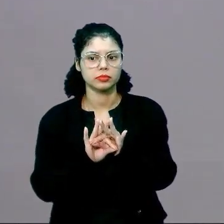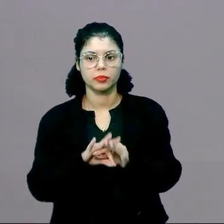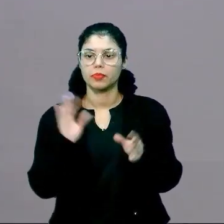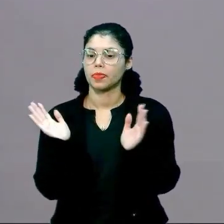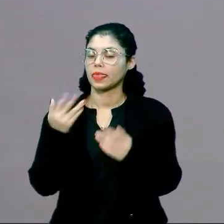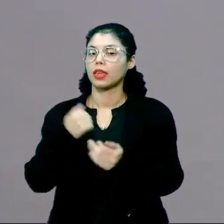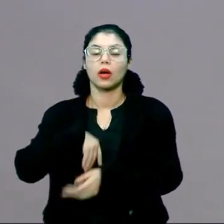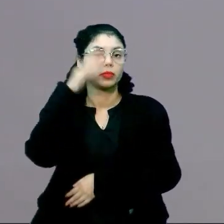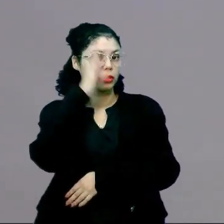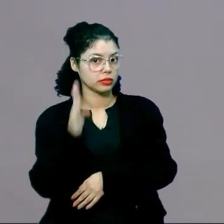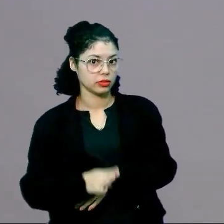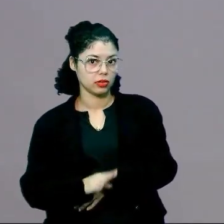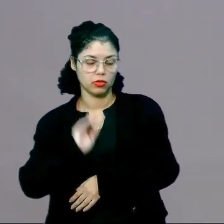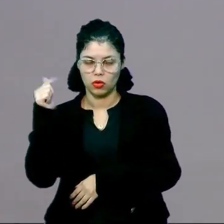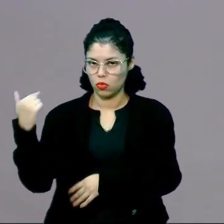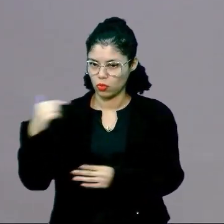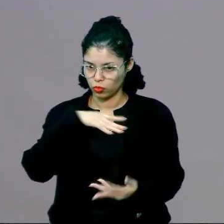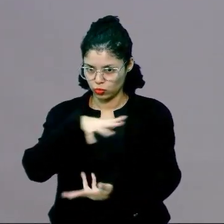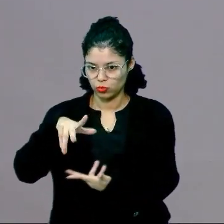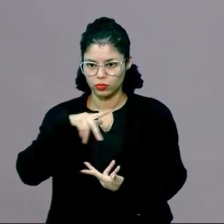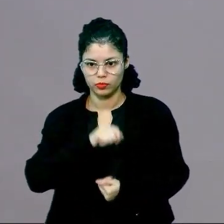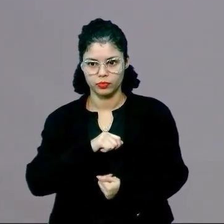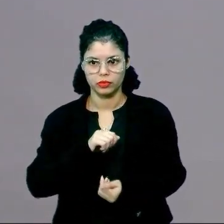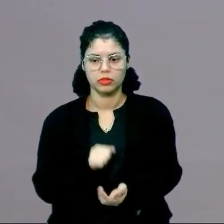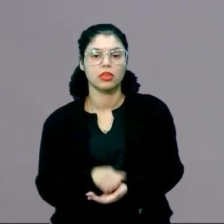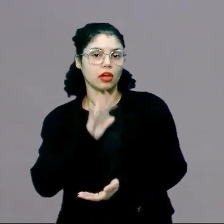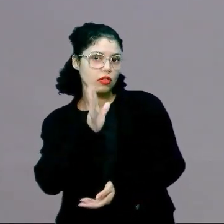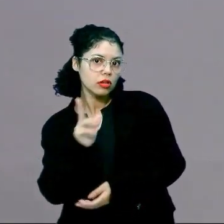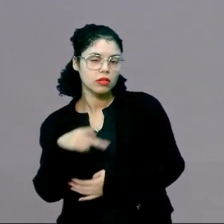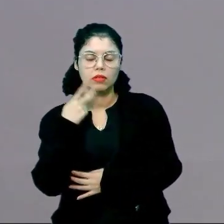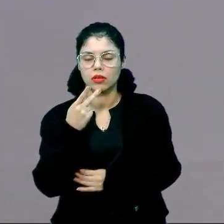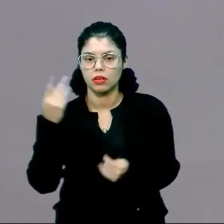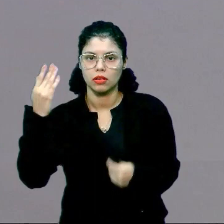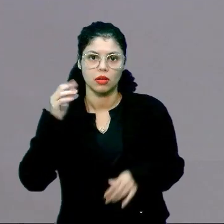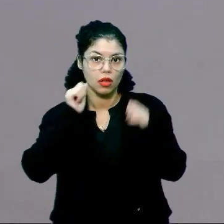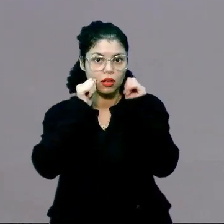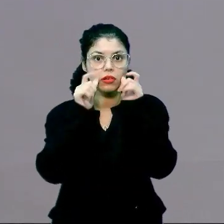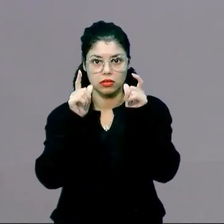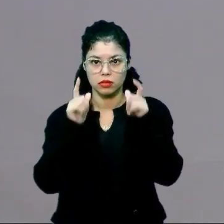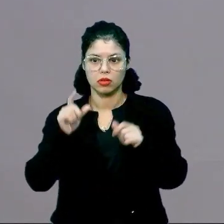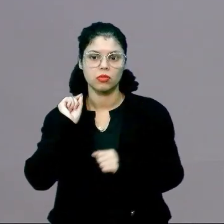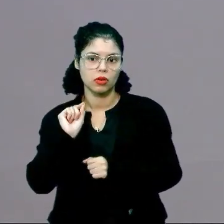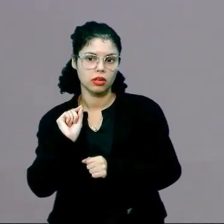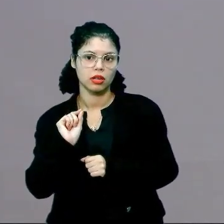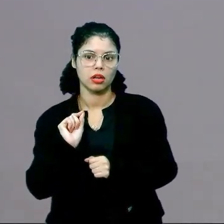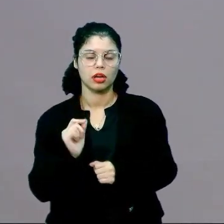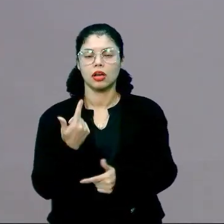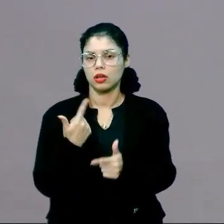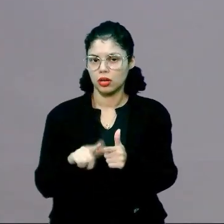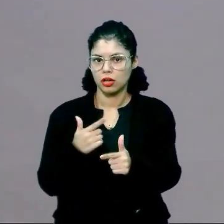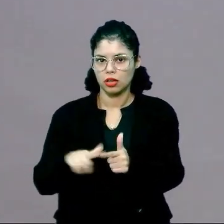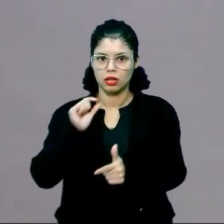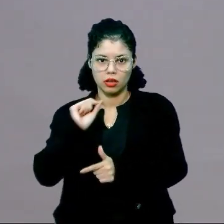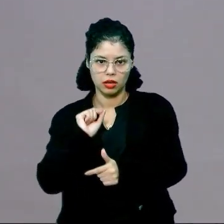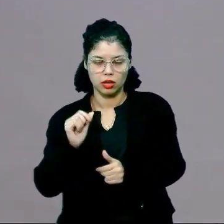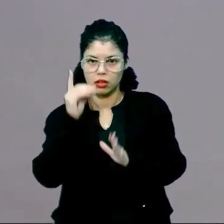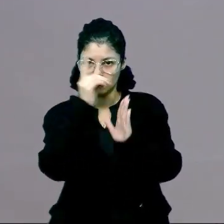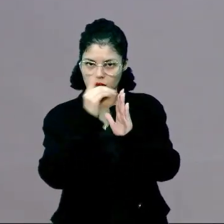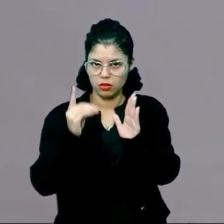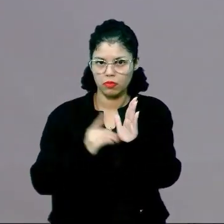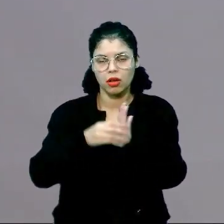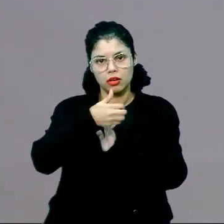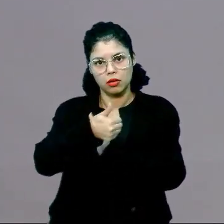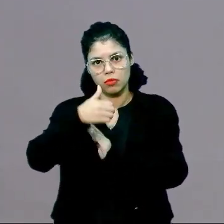relacionadas ao Brasil do que ao resto do mundo. A gente vai se ater muito na situação do Brasil na década